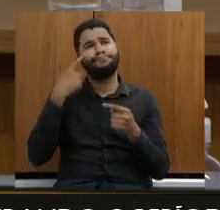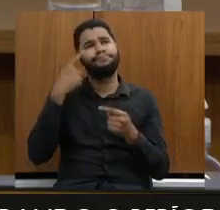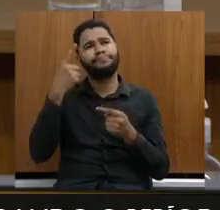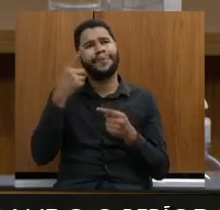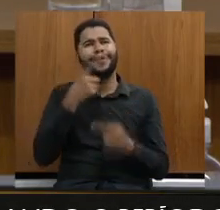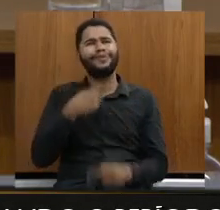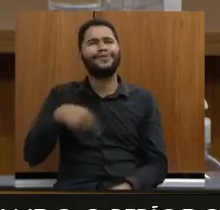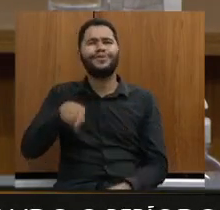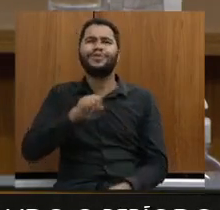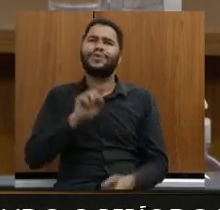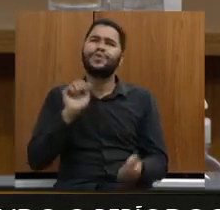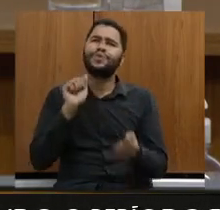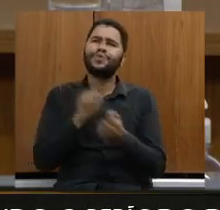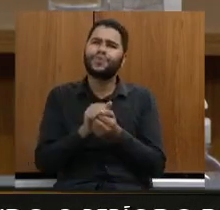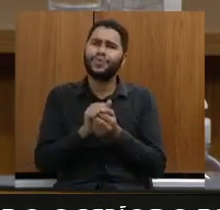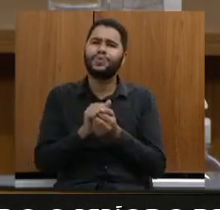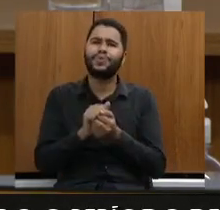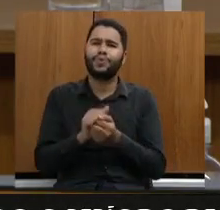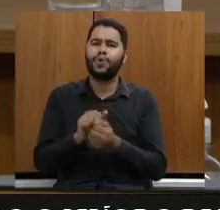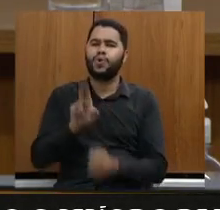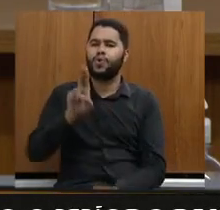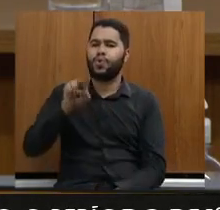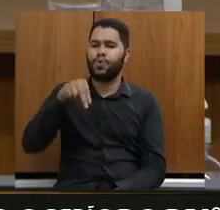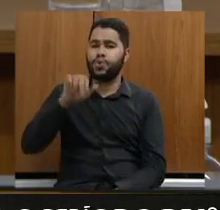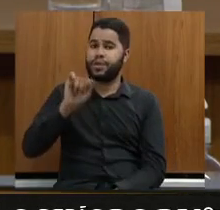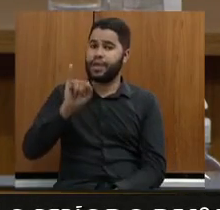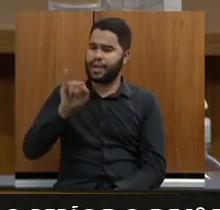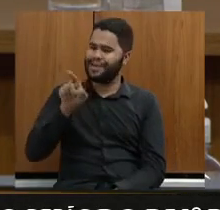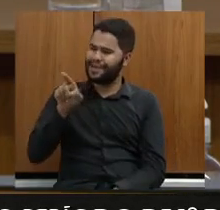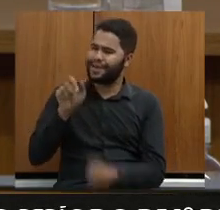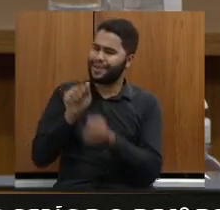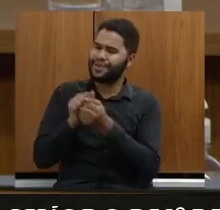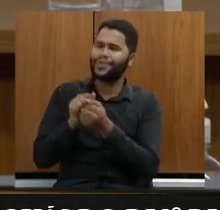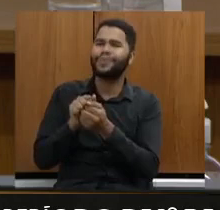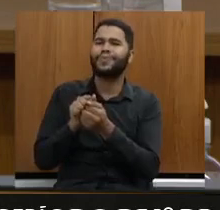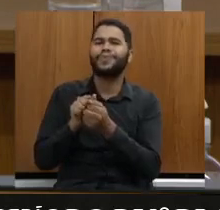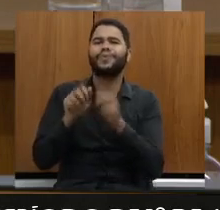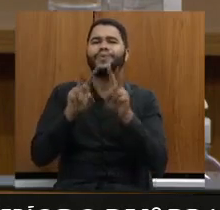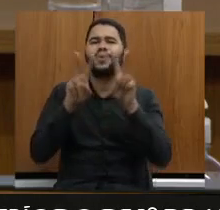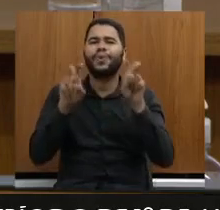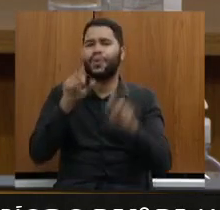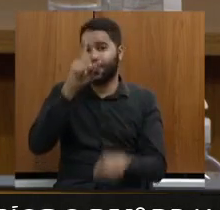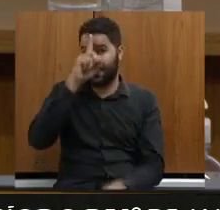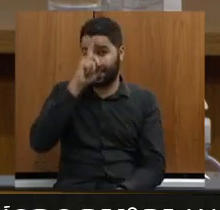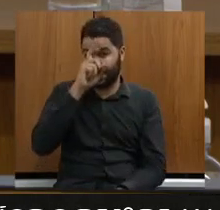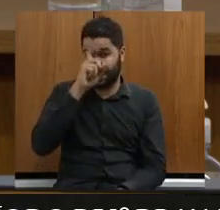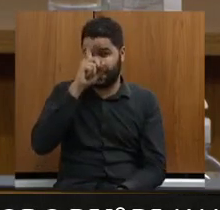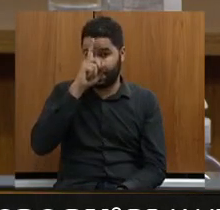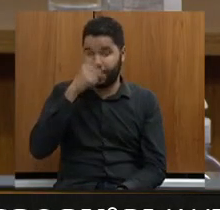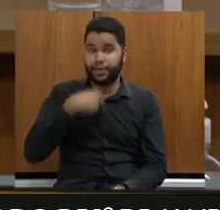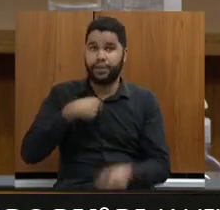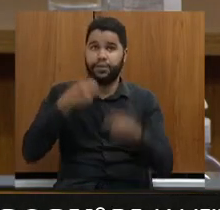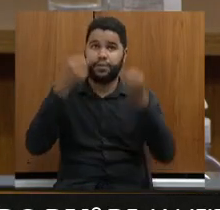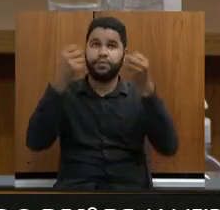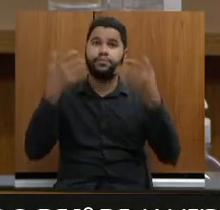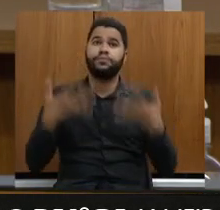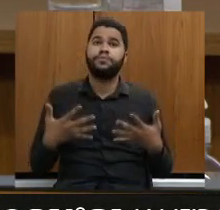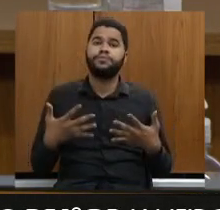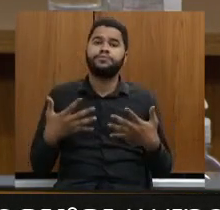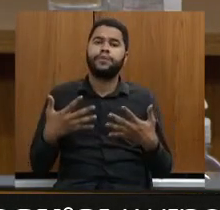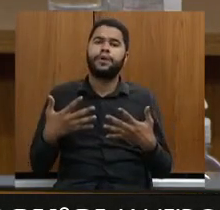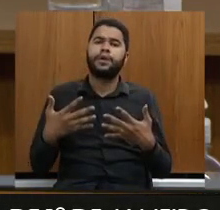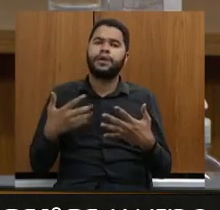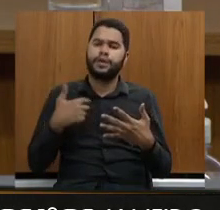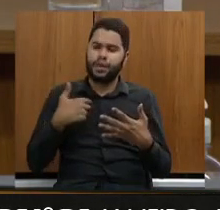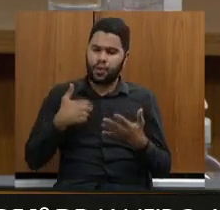assim que nós estamos juntos sem o nariz junto com o senhor quando em relação ao hospital e aqui eu falo que